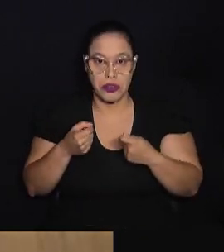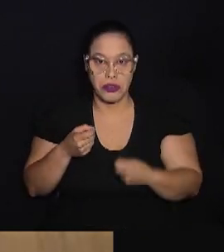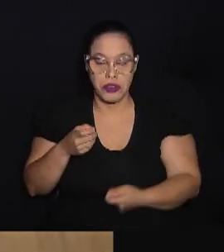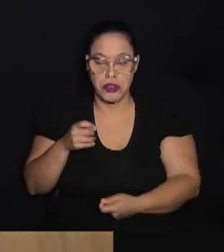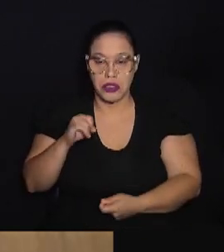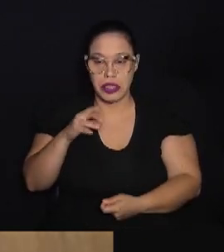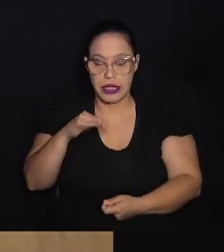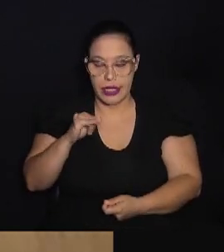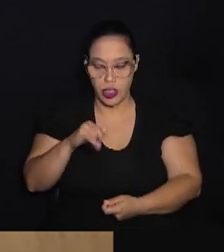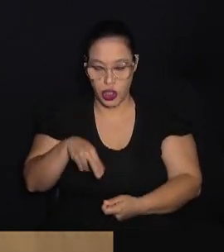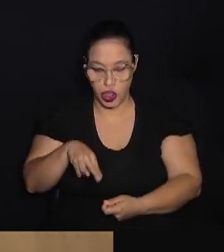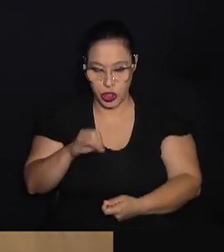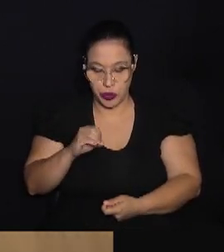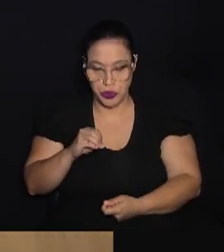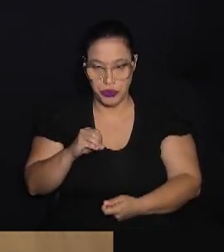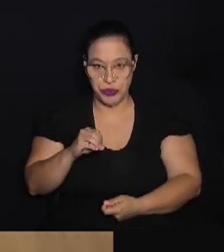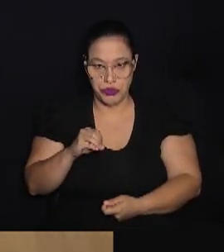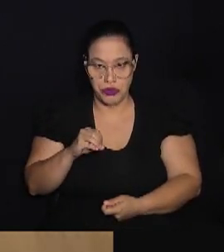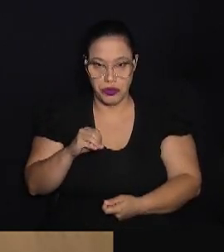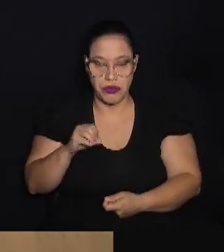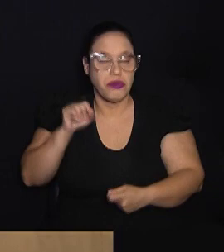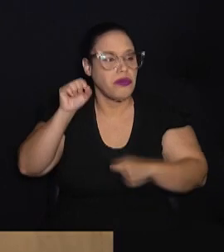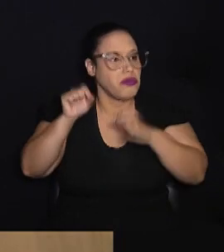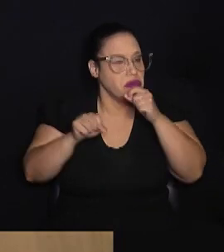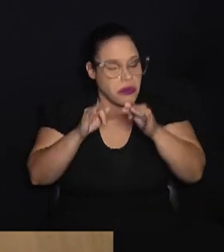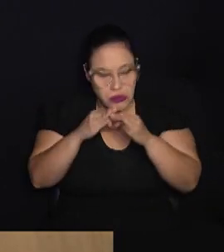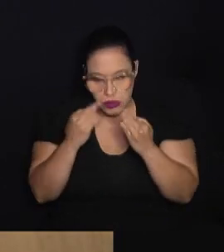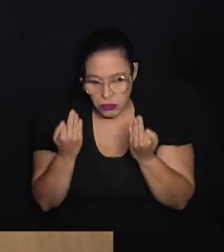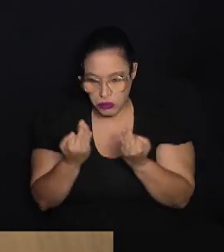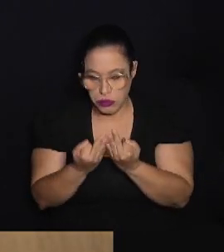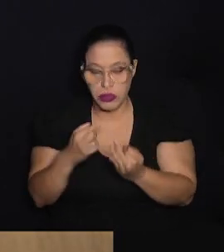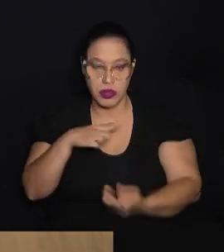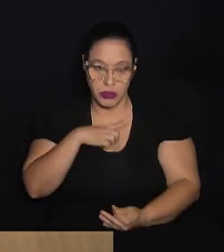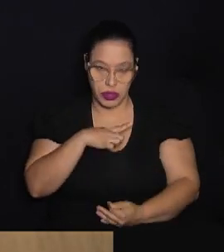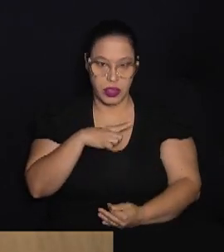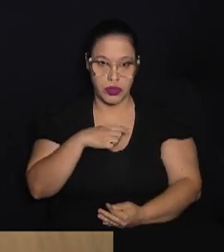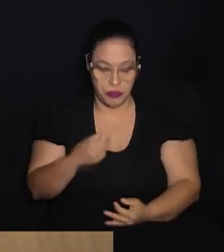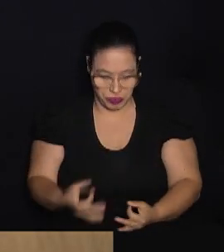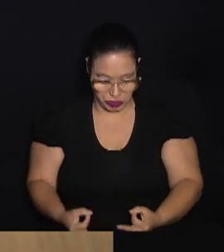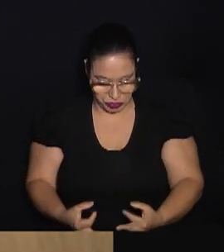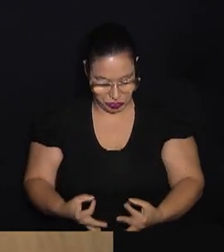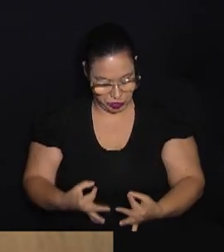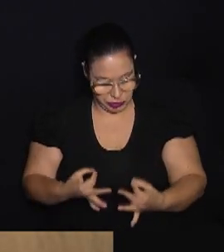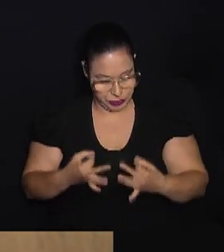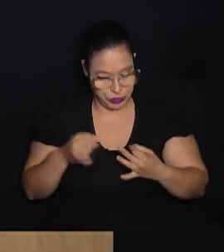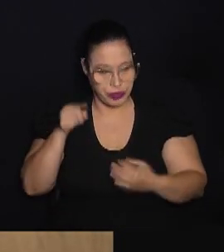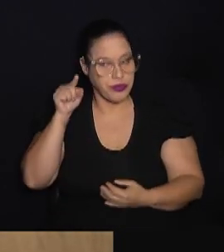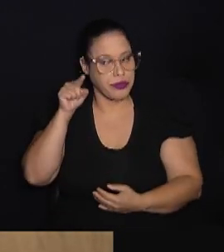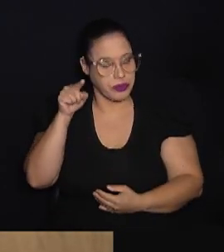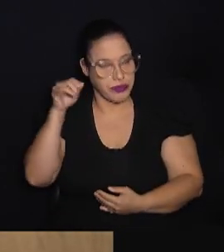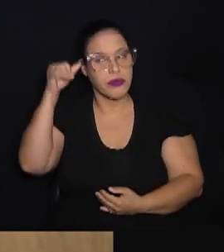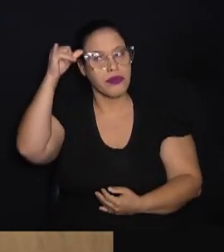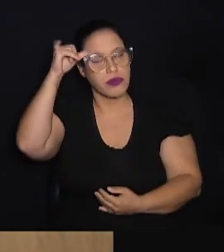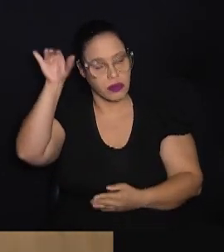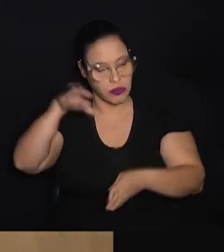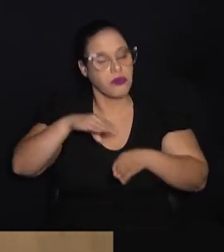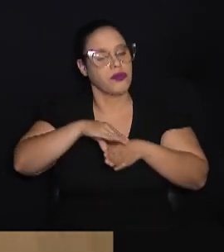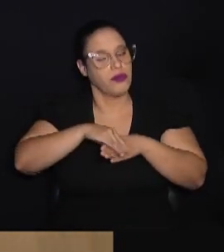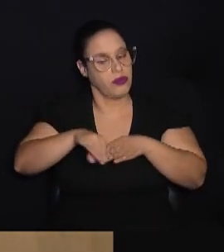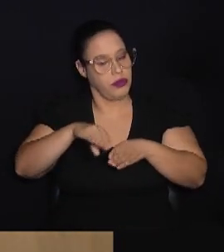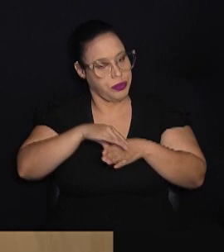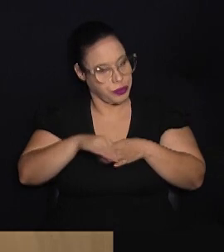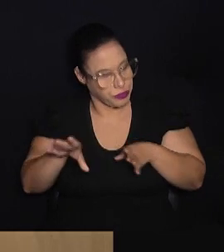intestino. E por isso, quando algum familiar tem esses tumores, é necessário você fazer a investigação